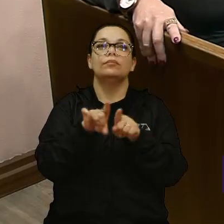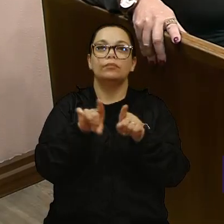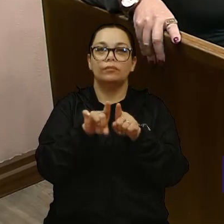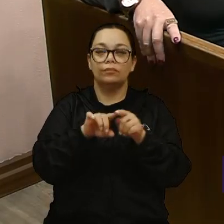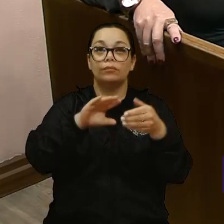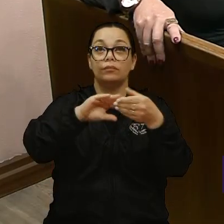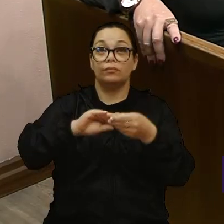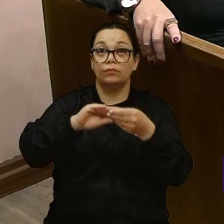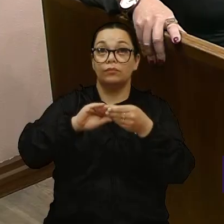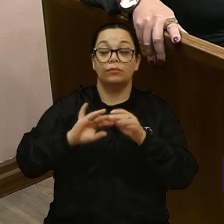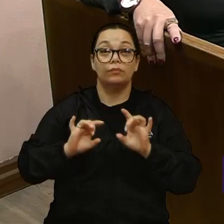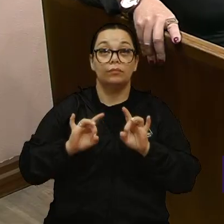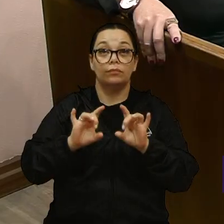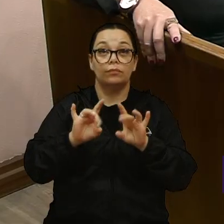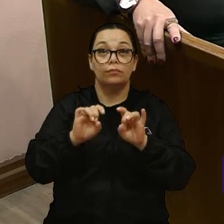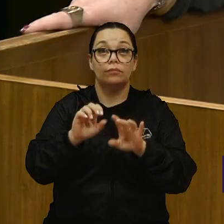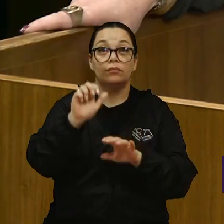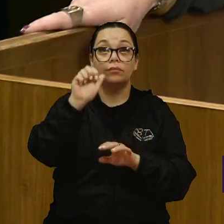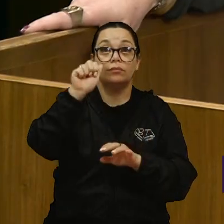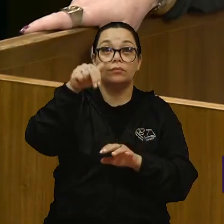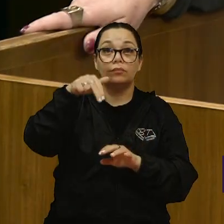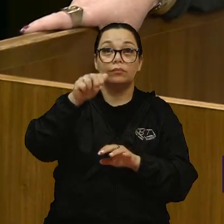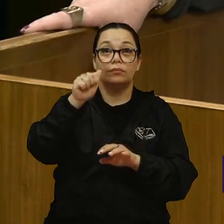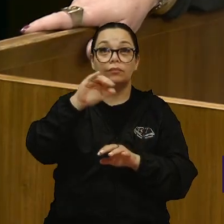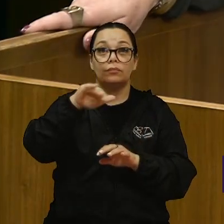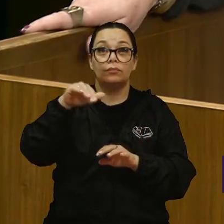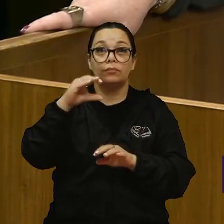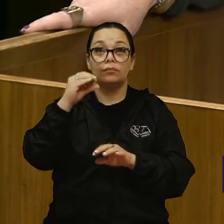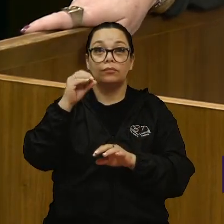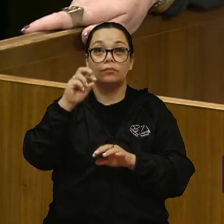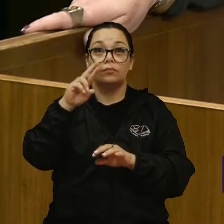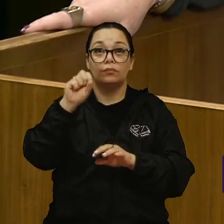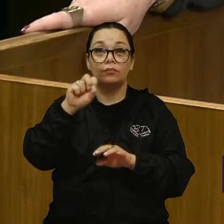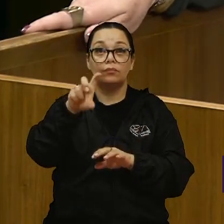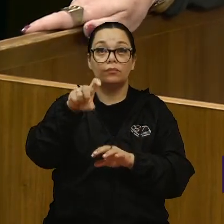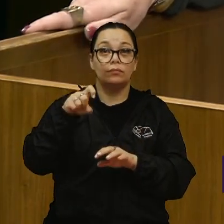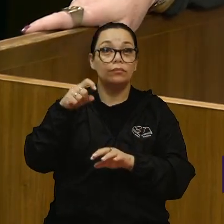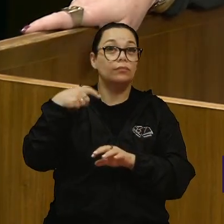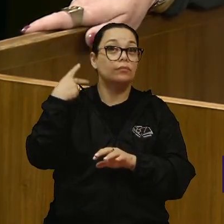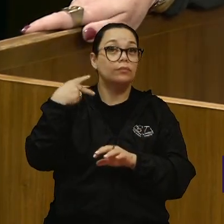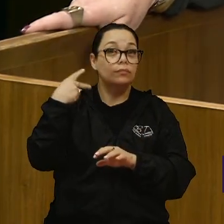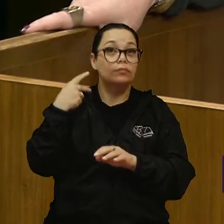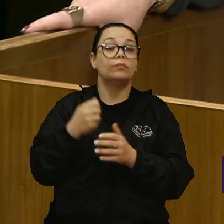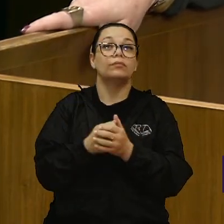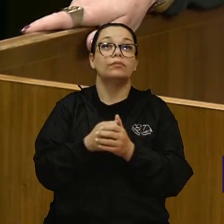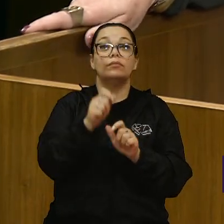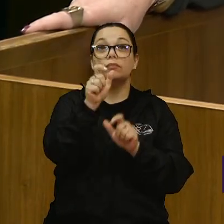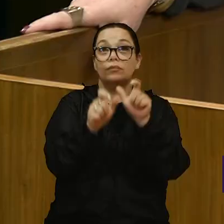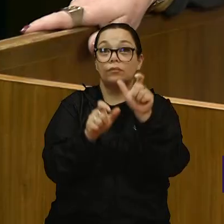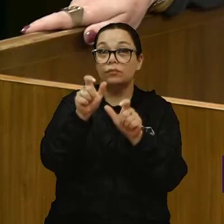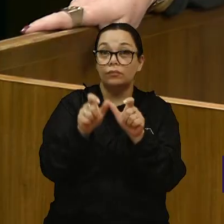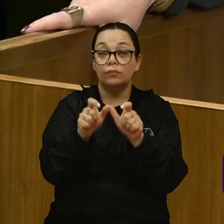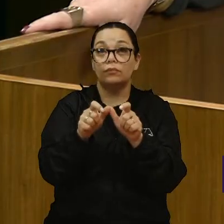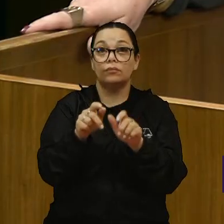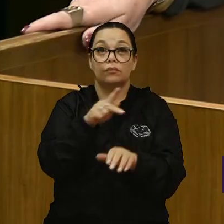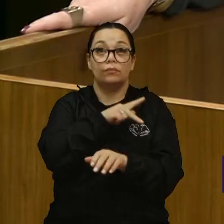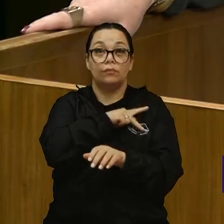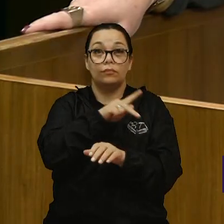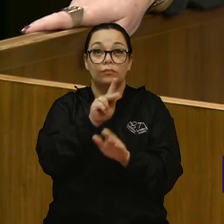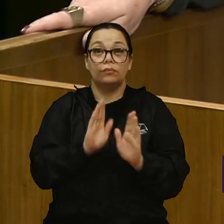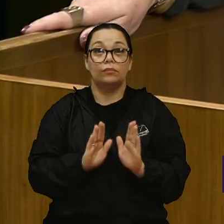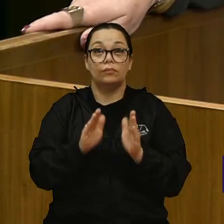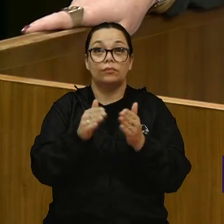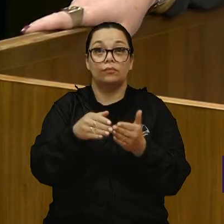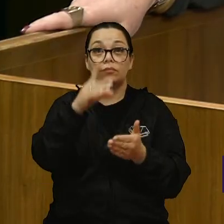saudação especial à Ana Corso, ex-vereadora dessa casa, que foi a pessoa que, quando presidente da Comissão de